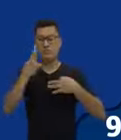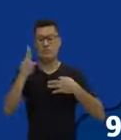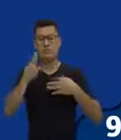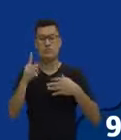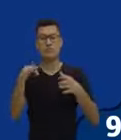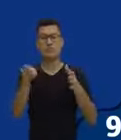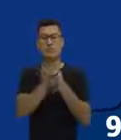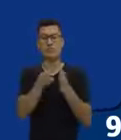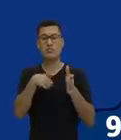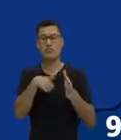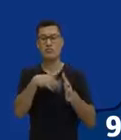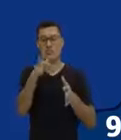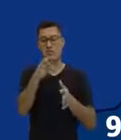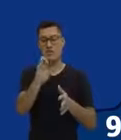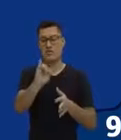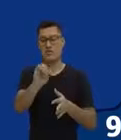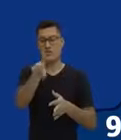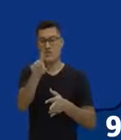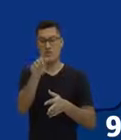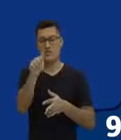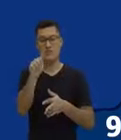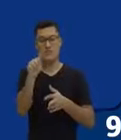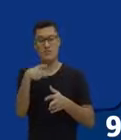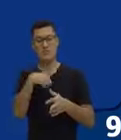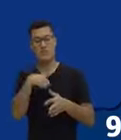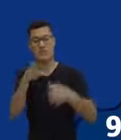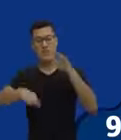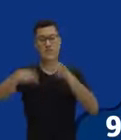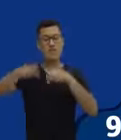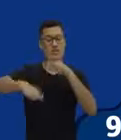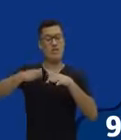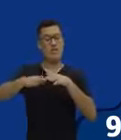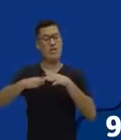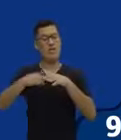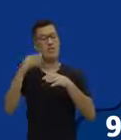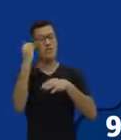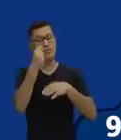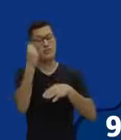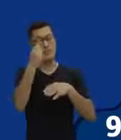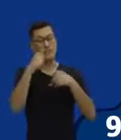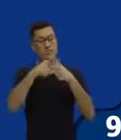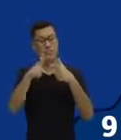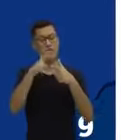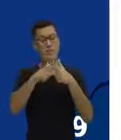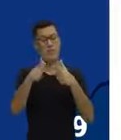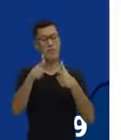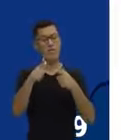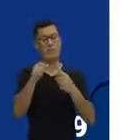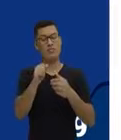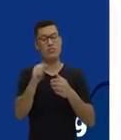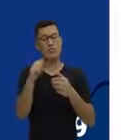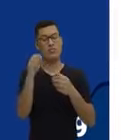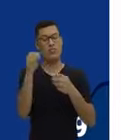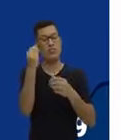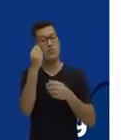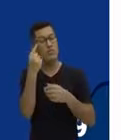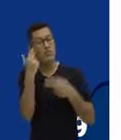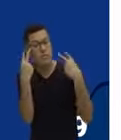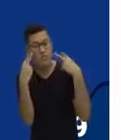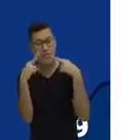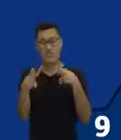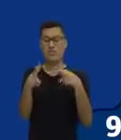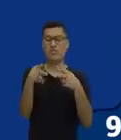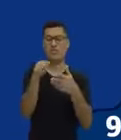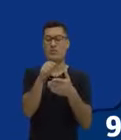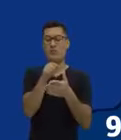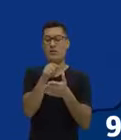parte fixa e parte variável? Aí vamos só relembrar o nosso problema. Né? Como é que era a questão da compra das camisas? Né? Nós